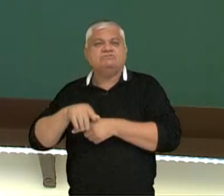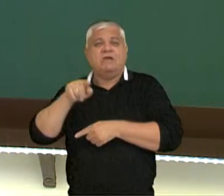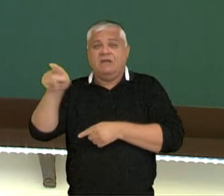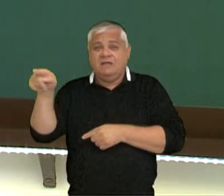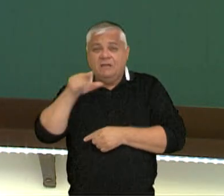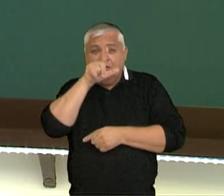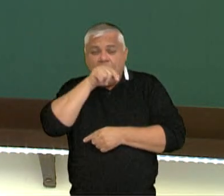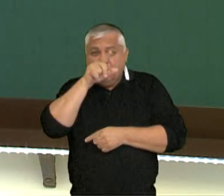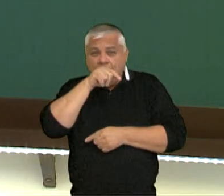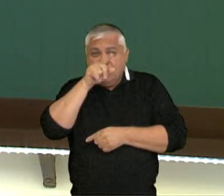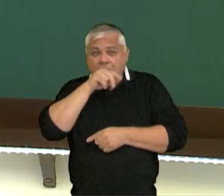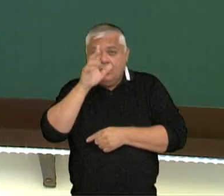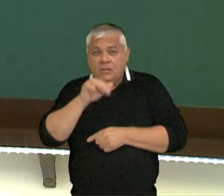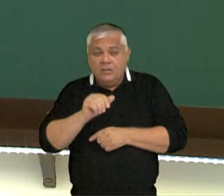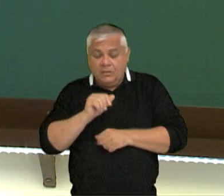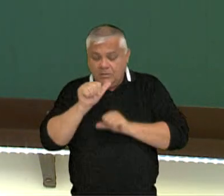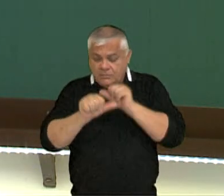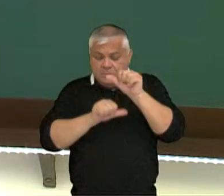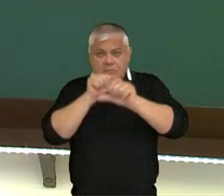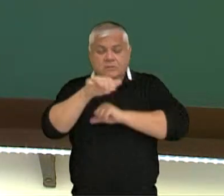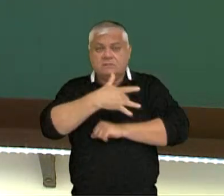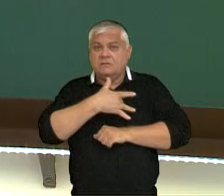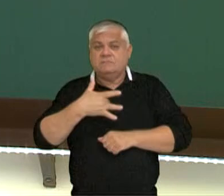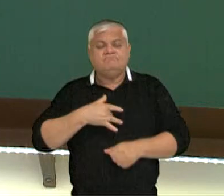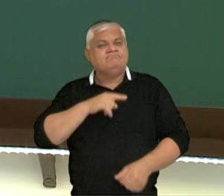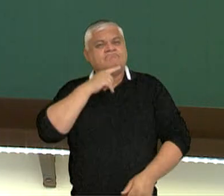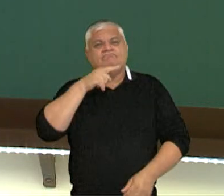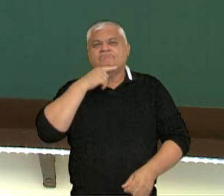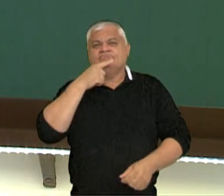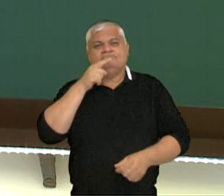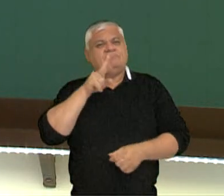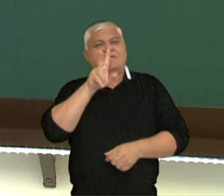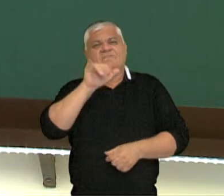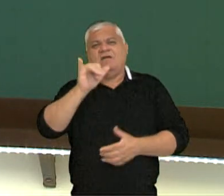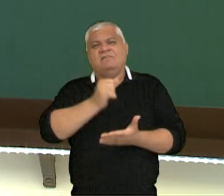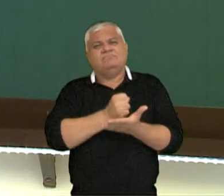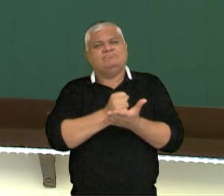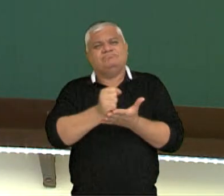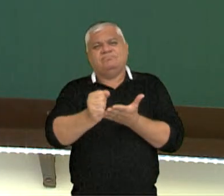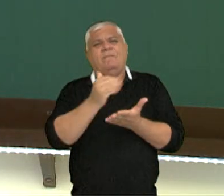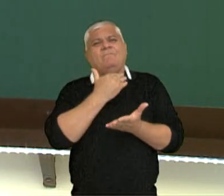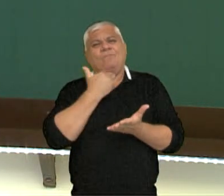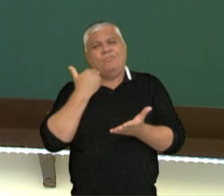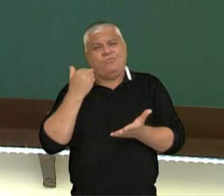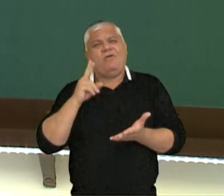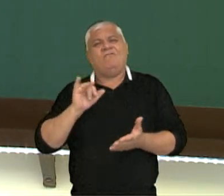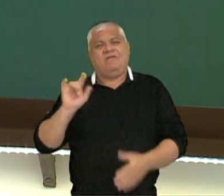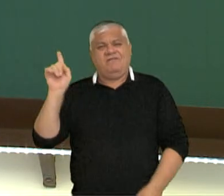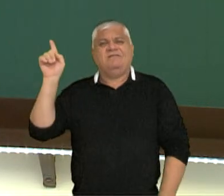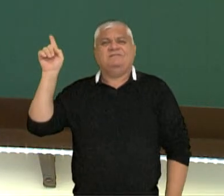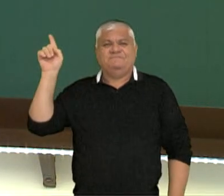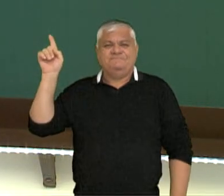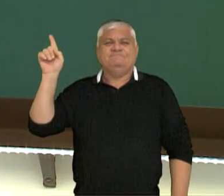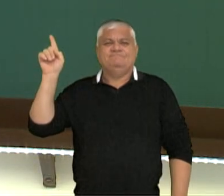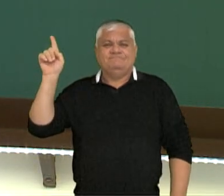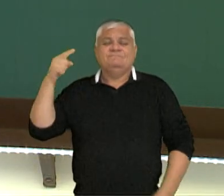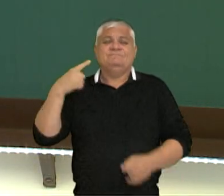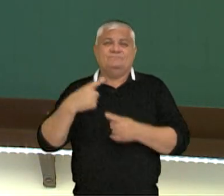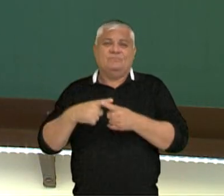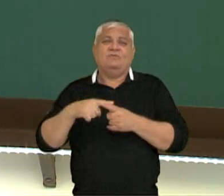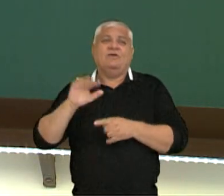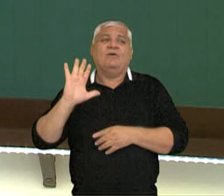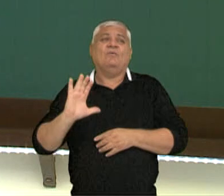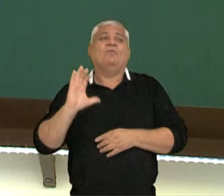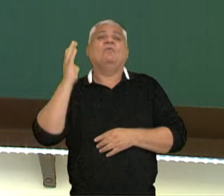ele vai conseguir se recuperar, né, de toda essa situação aqui que ele foi colocado por um acidente